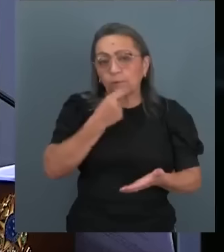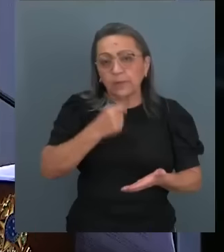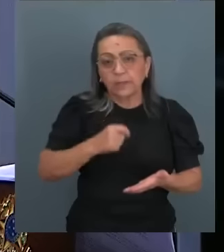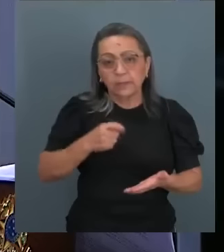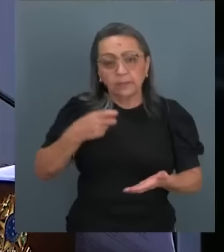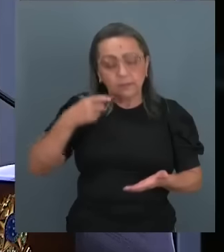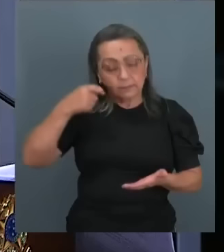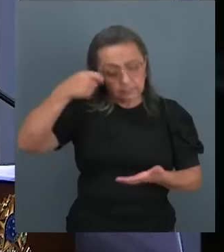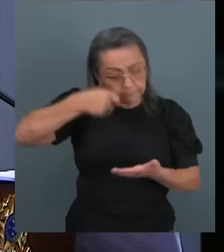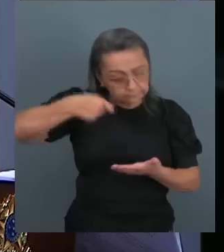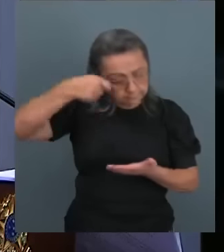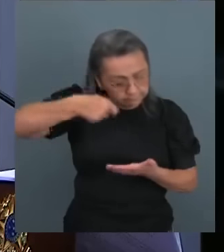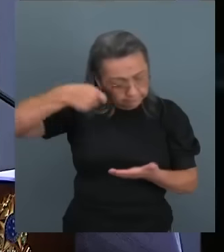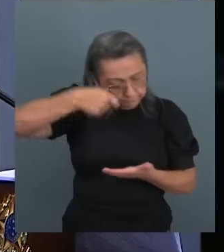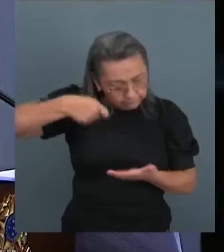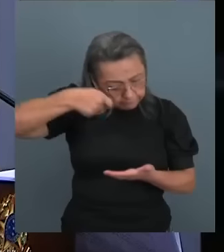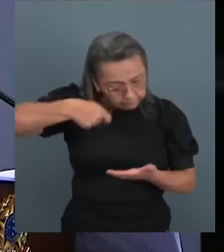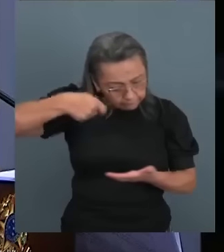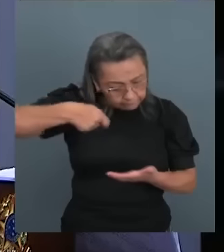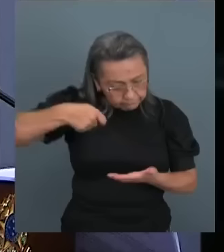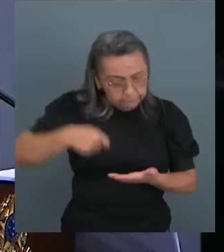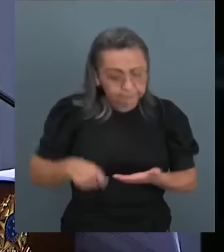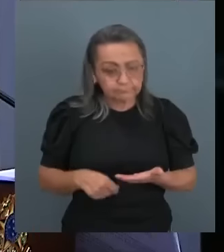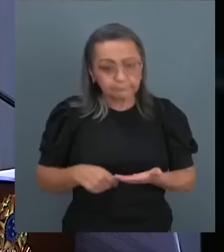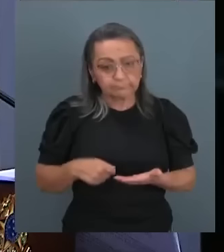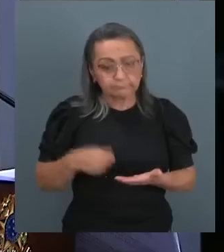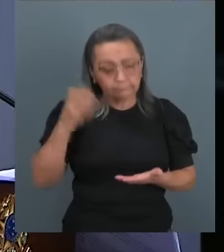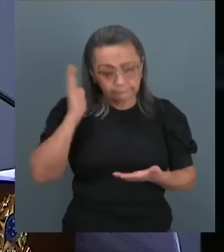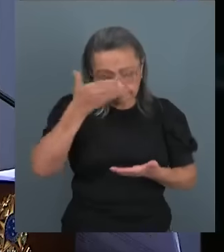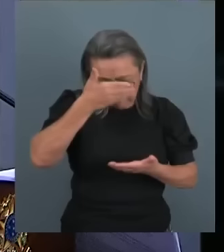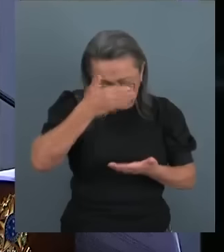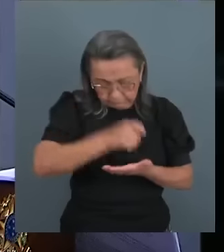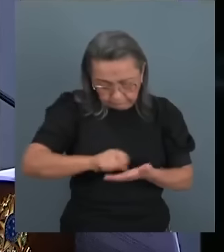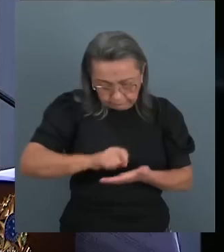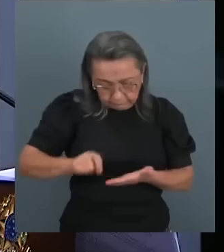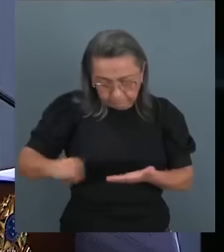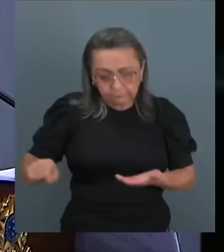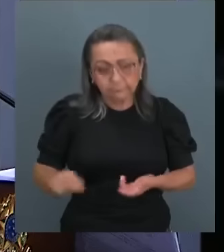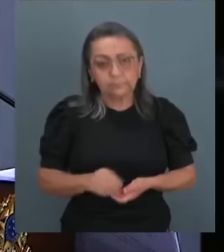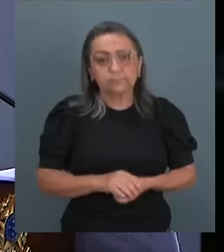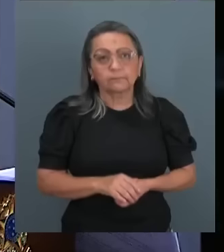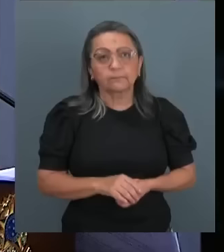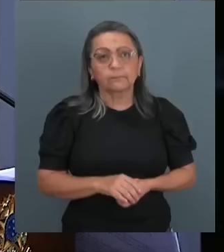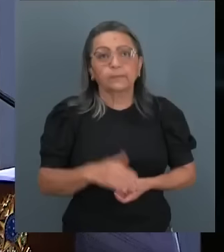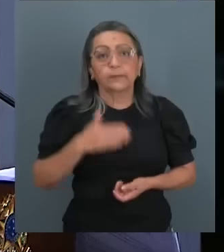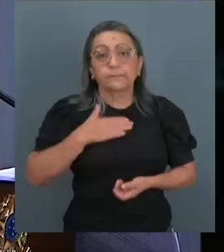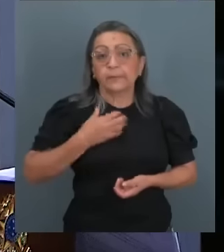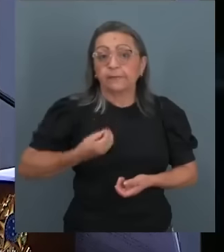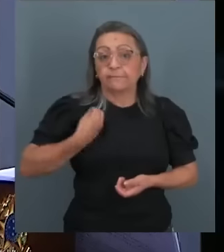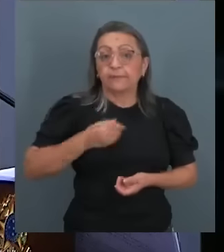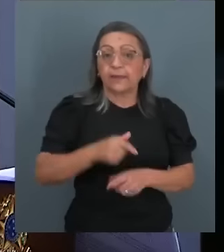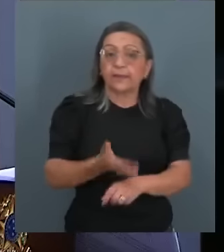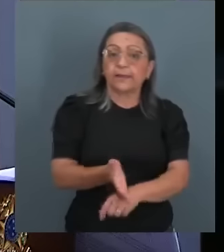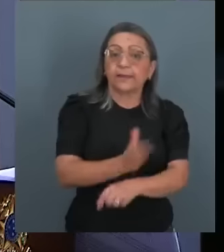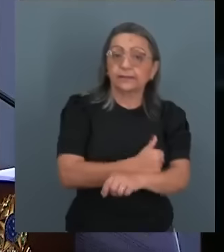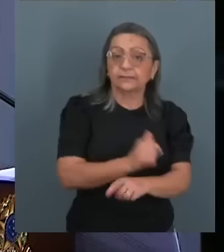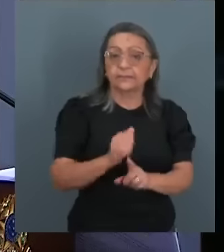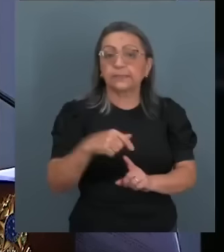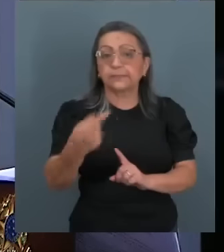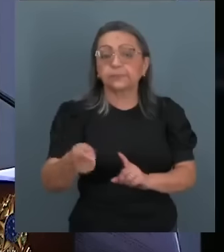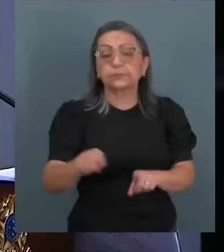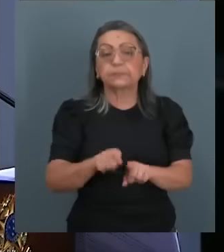grande Chico Xavier. E a minha vida, senadora Damares, é antes e depois de ter conhecido a